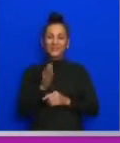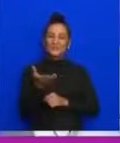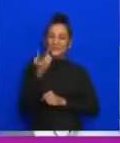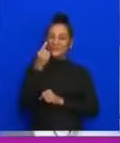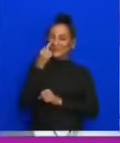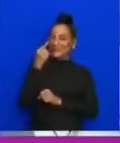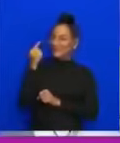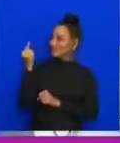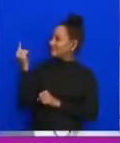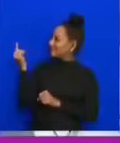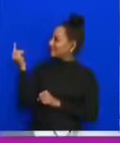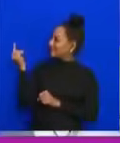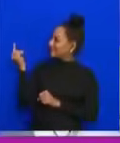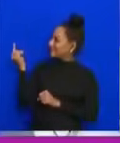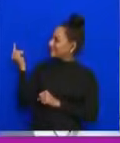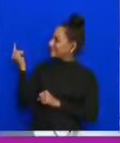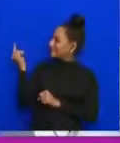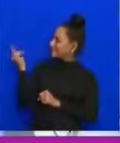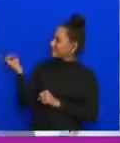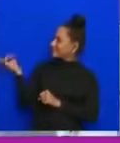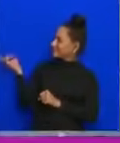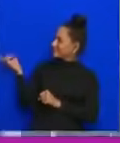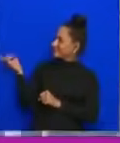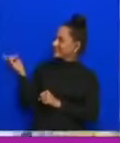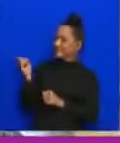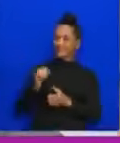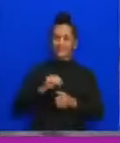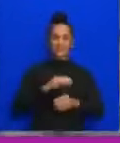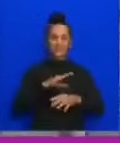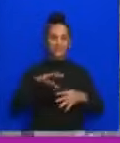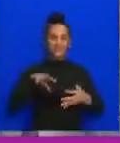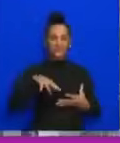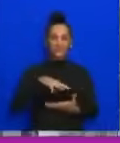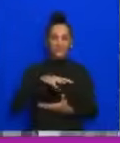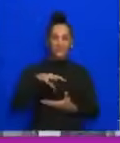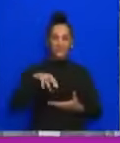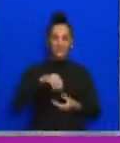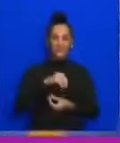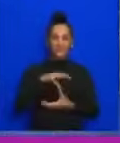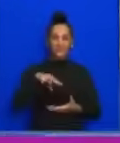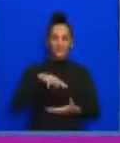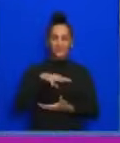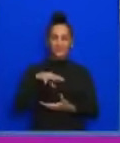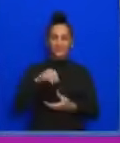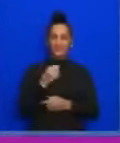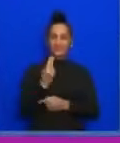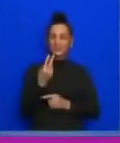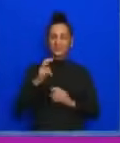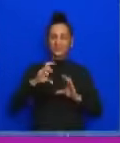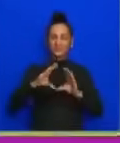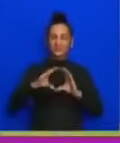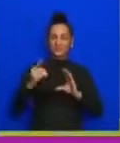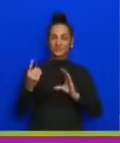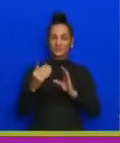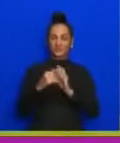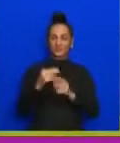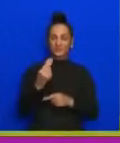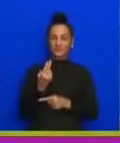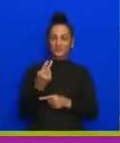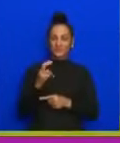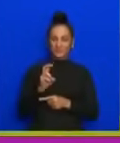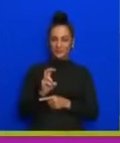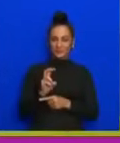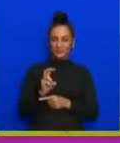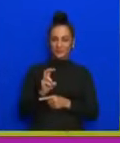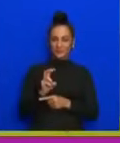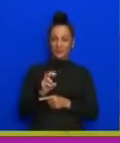bolas posicionadas, valendo. Globo carregado, embaralhando, 25 bolas numeradas de 0 a